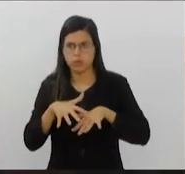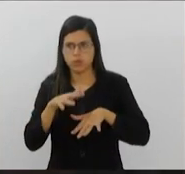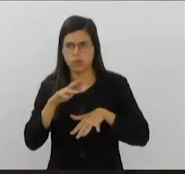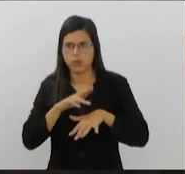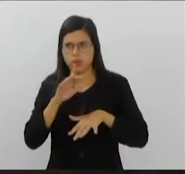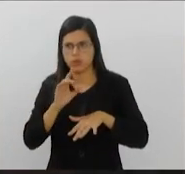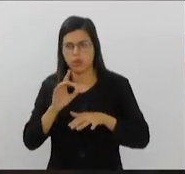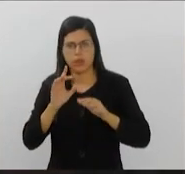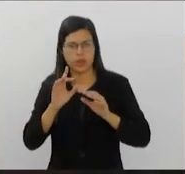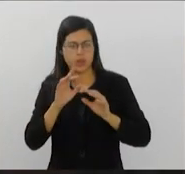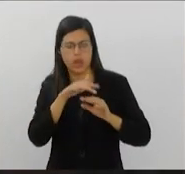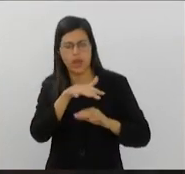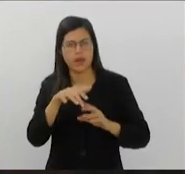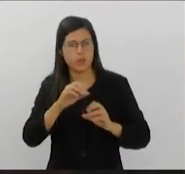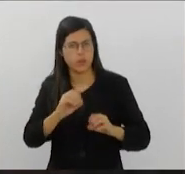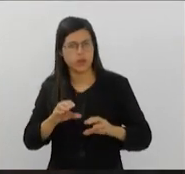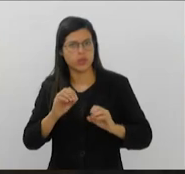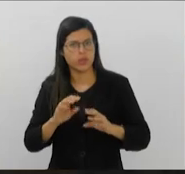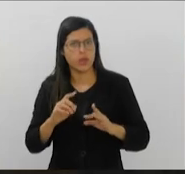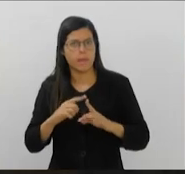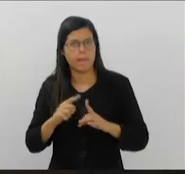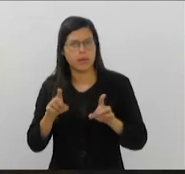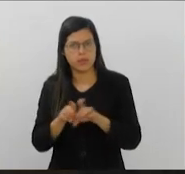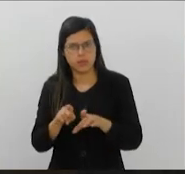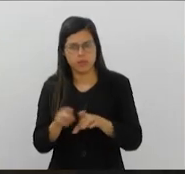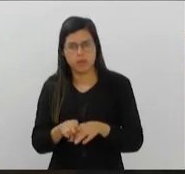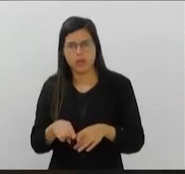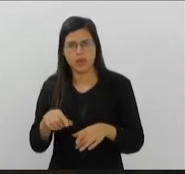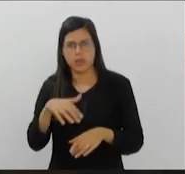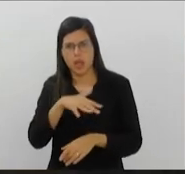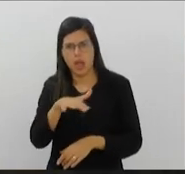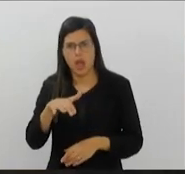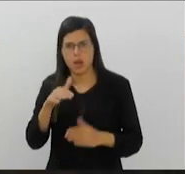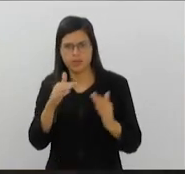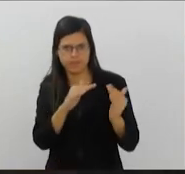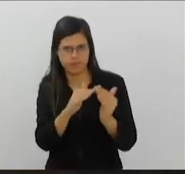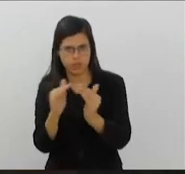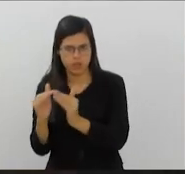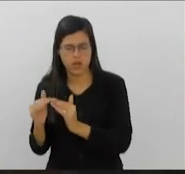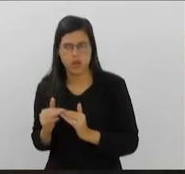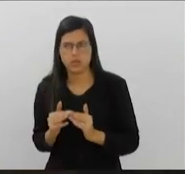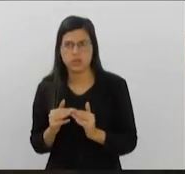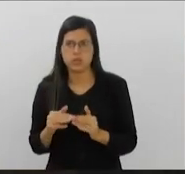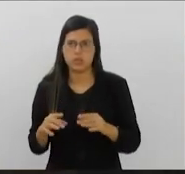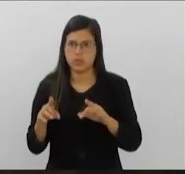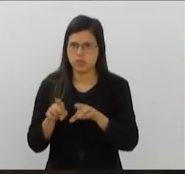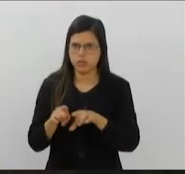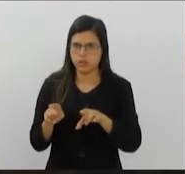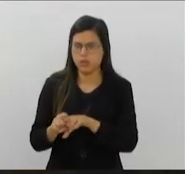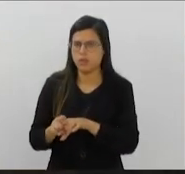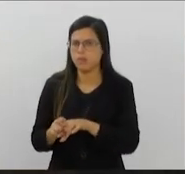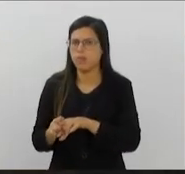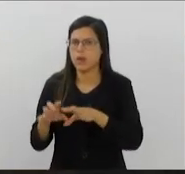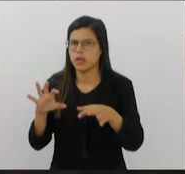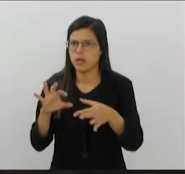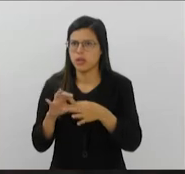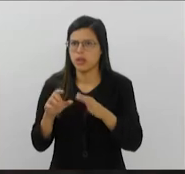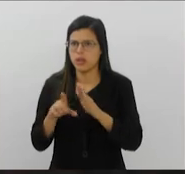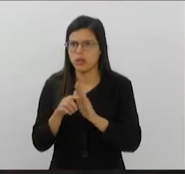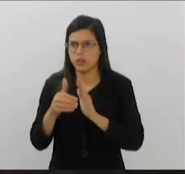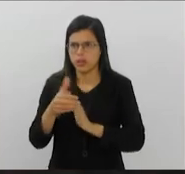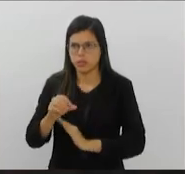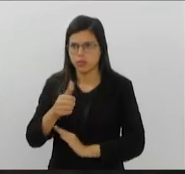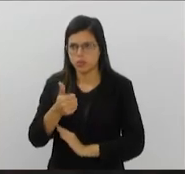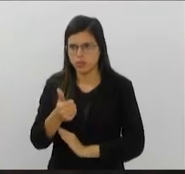área educacional, mas também na área habitacional. E também na área habitacional, a Lei